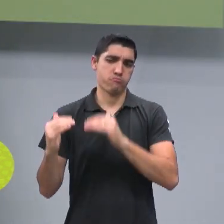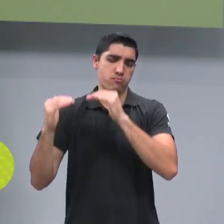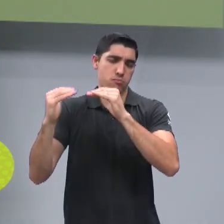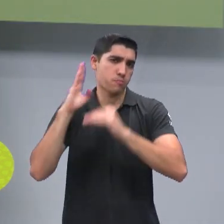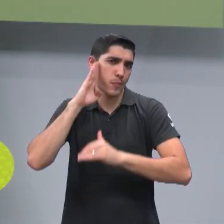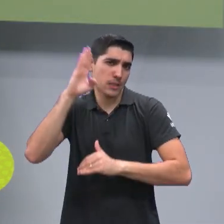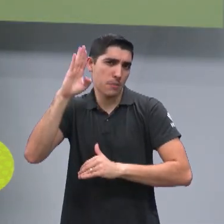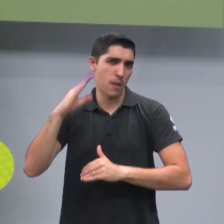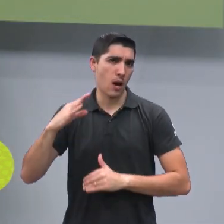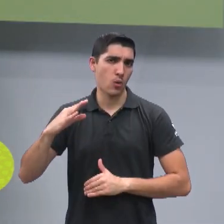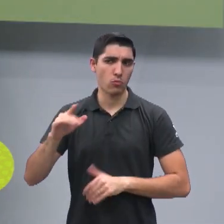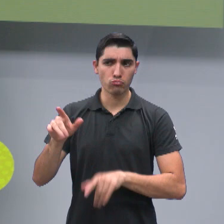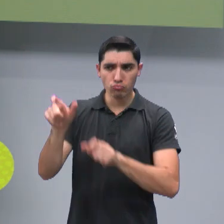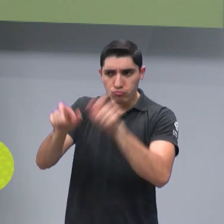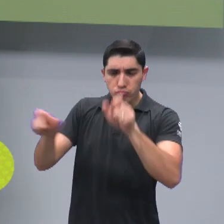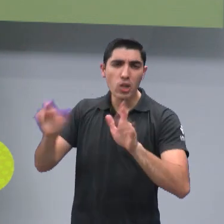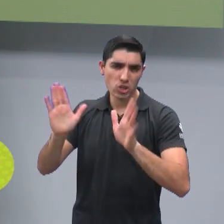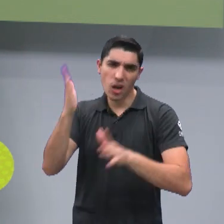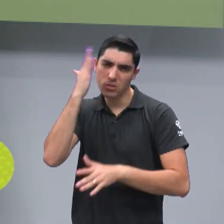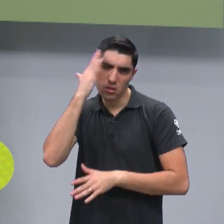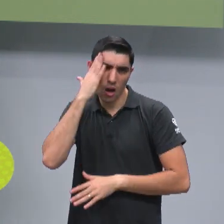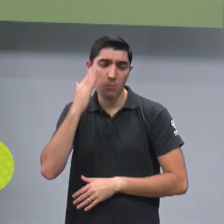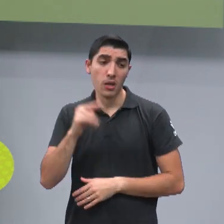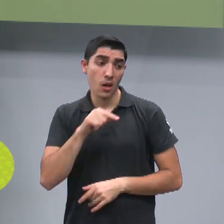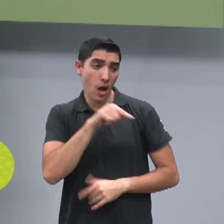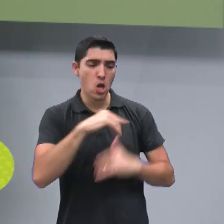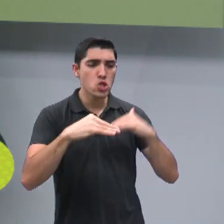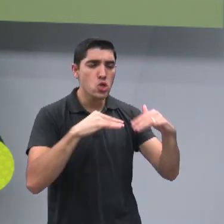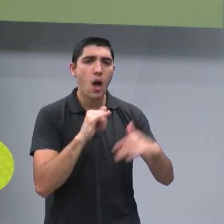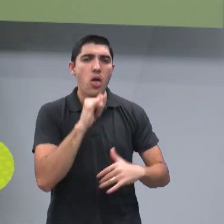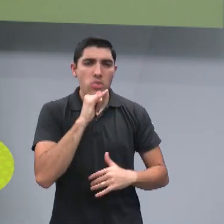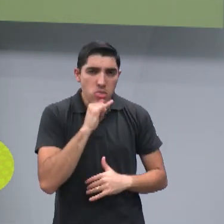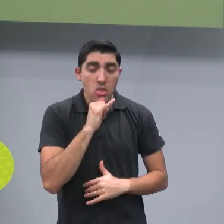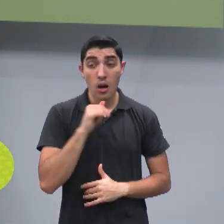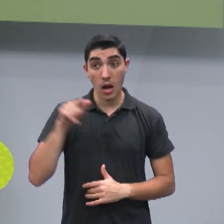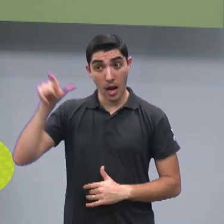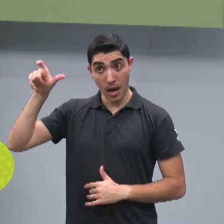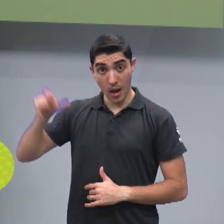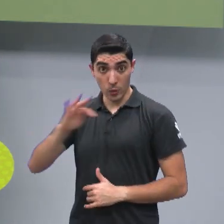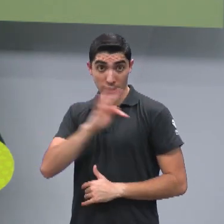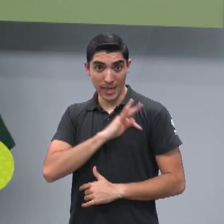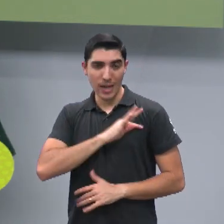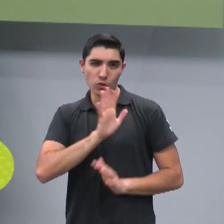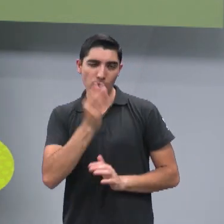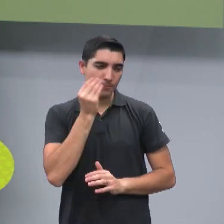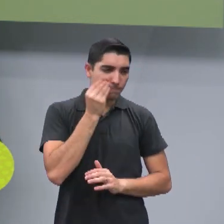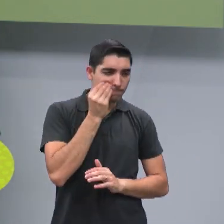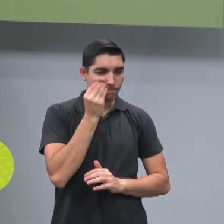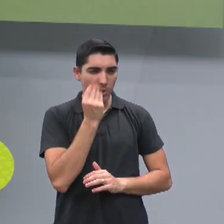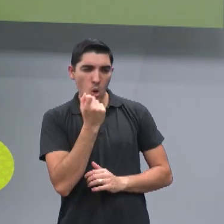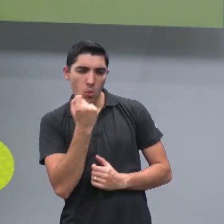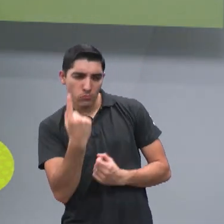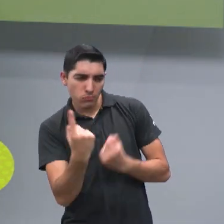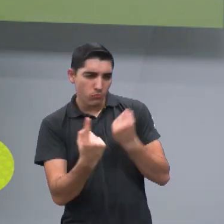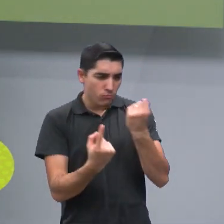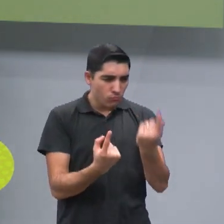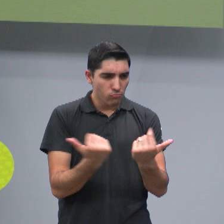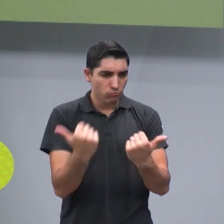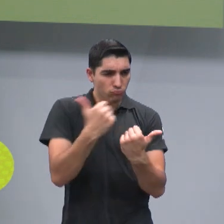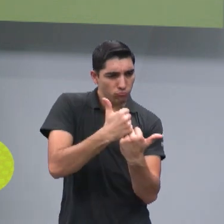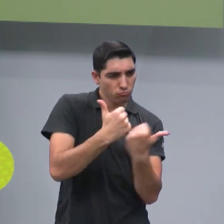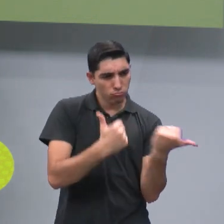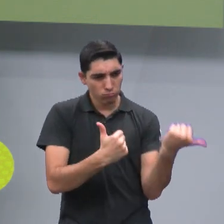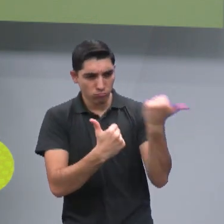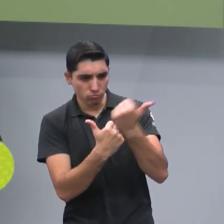nos jogos treinos, ele muito provavelmente nesses últimos, ele deve ter testado alguma coisa ou outra, uma peça num lugar, um jogador no lugar